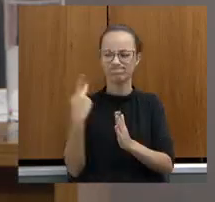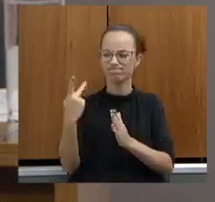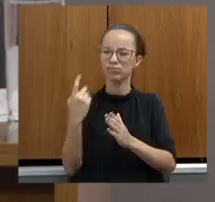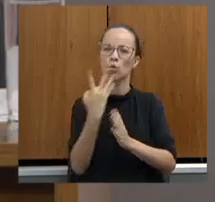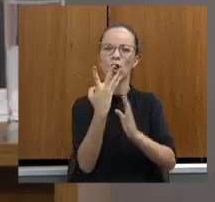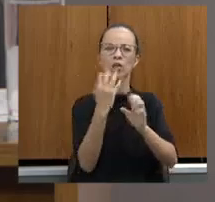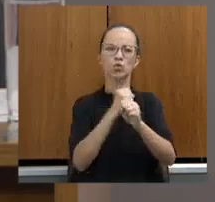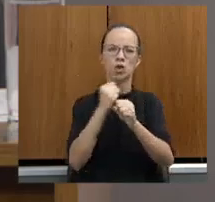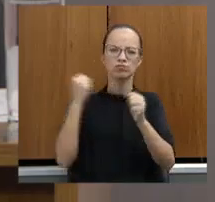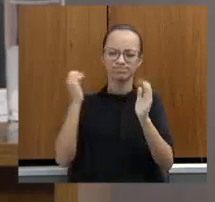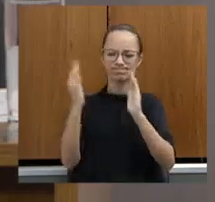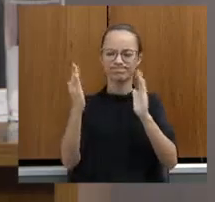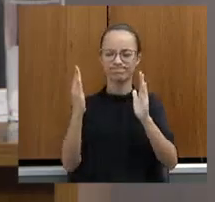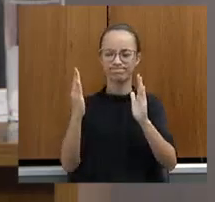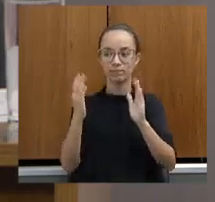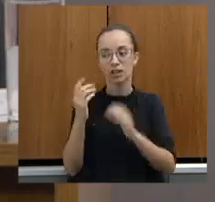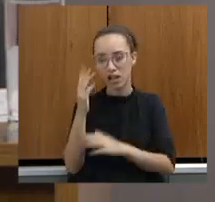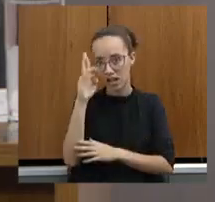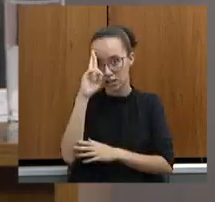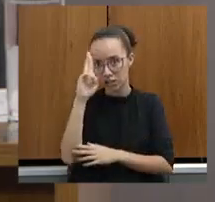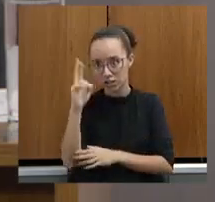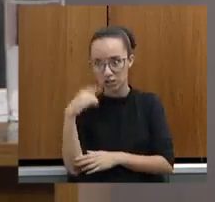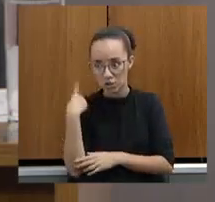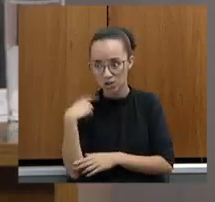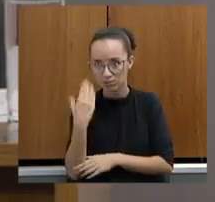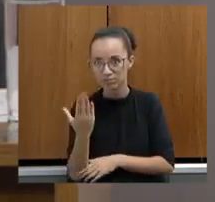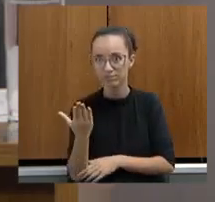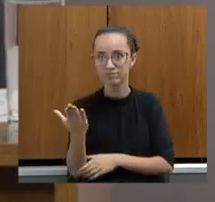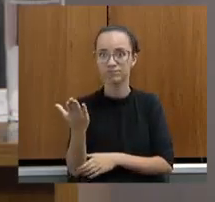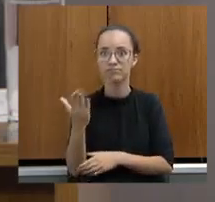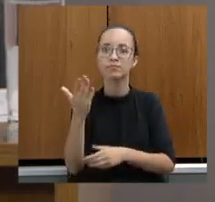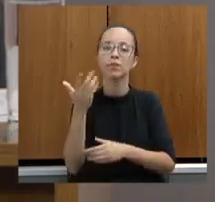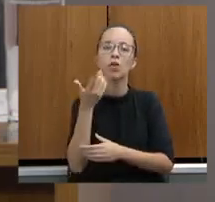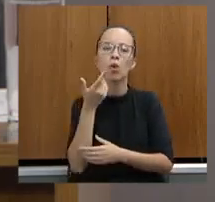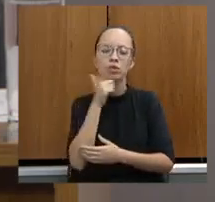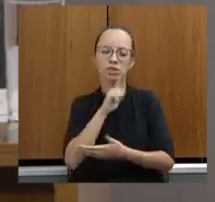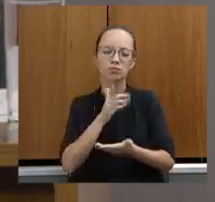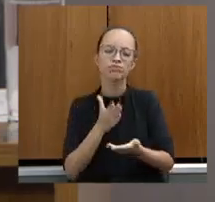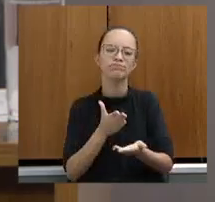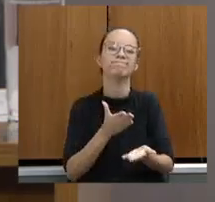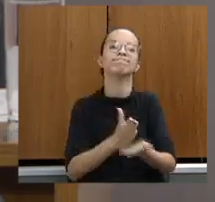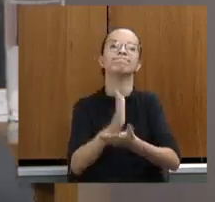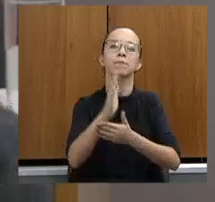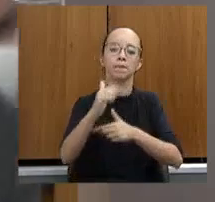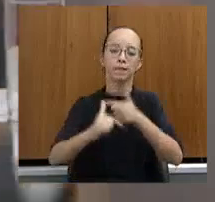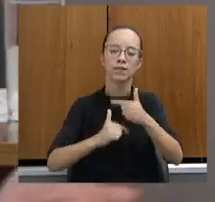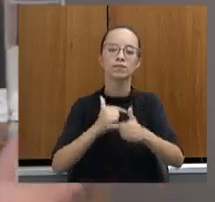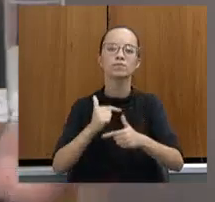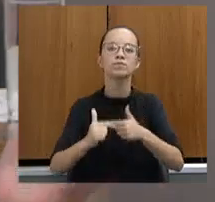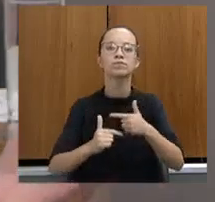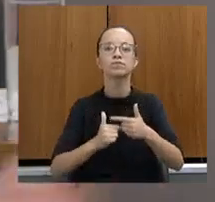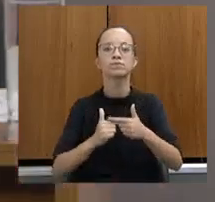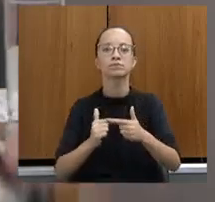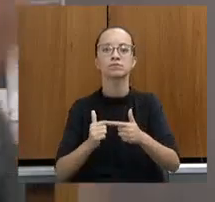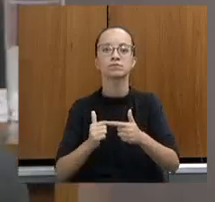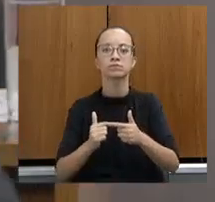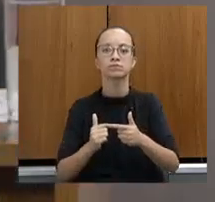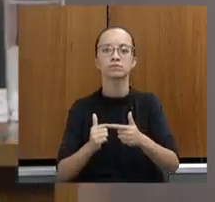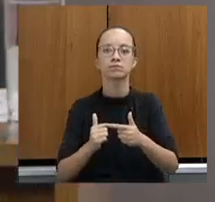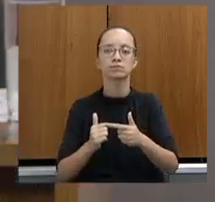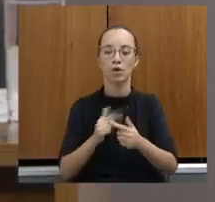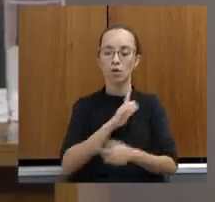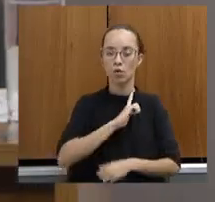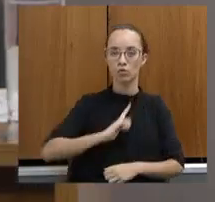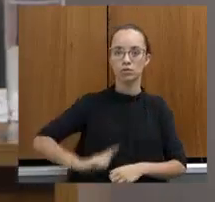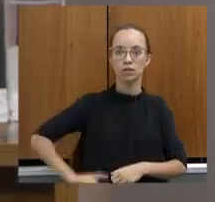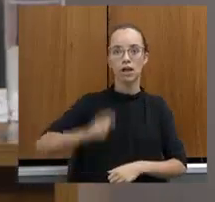quatro anos a senhora deputada que foi Eleita de forma completamente independente do trabalho do nosso